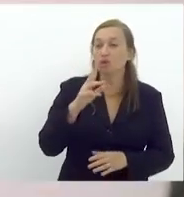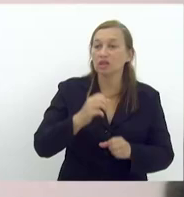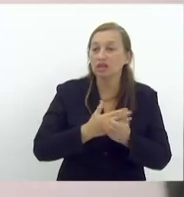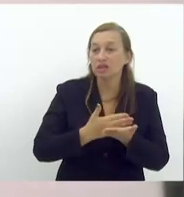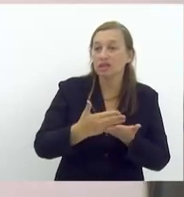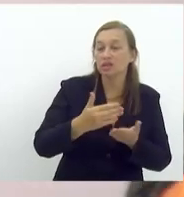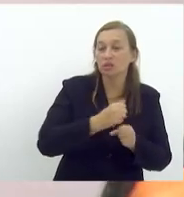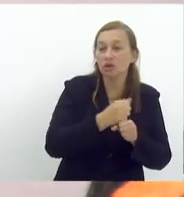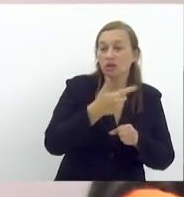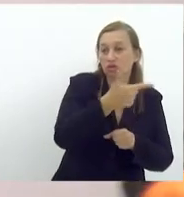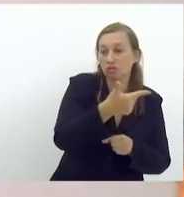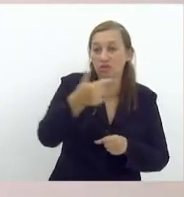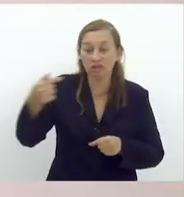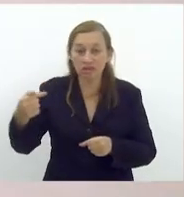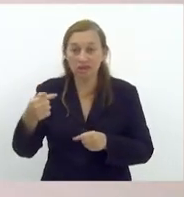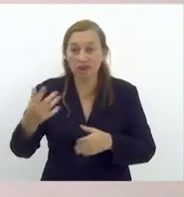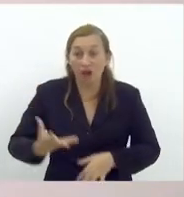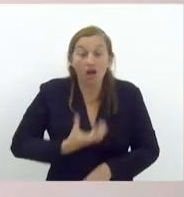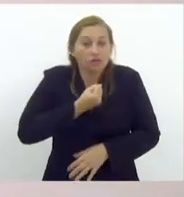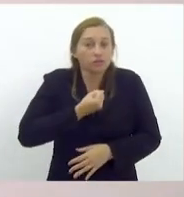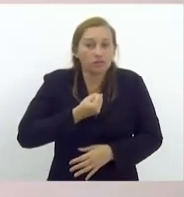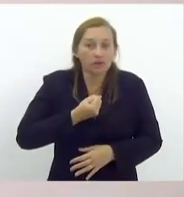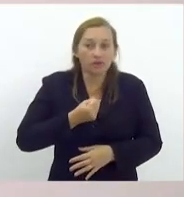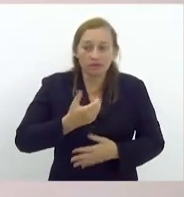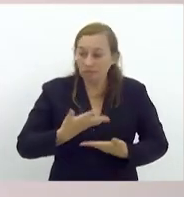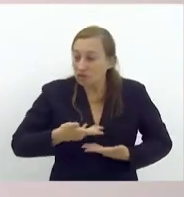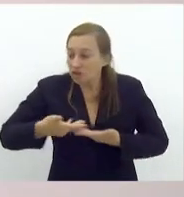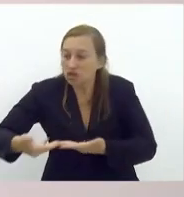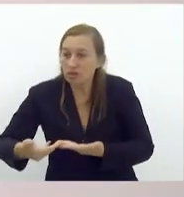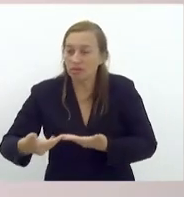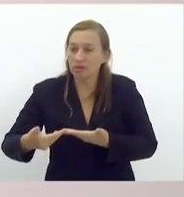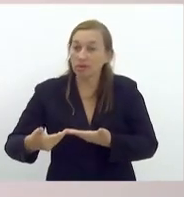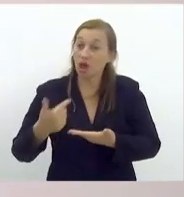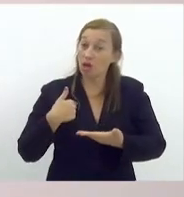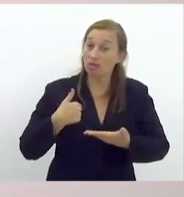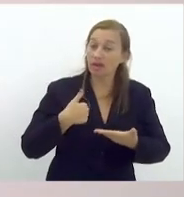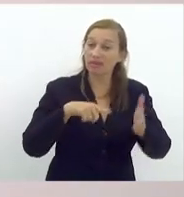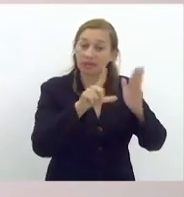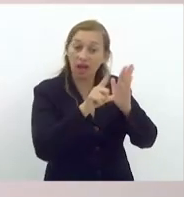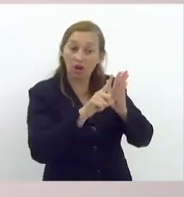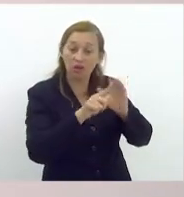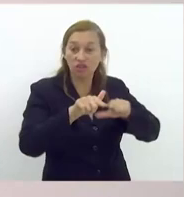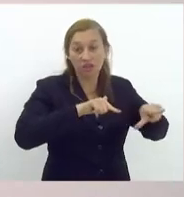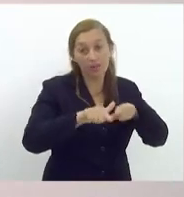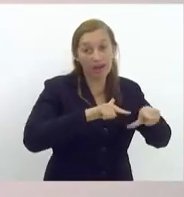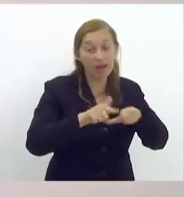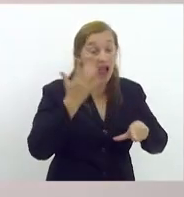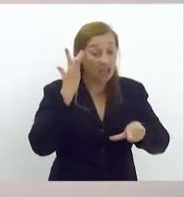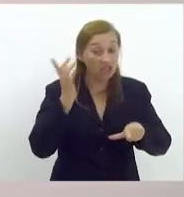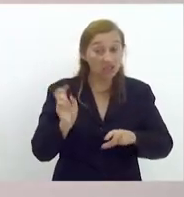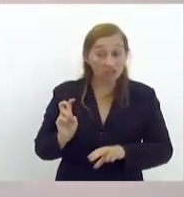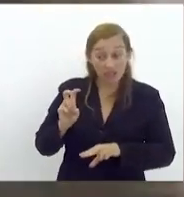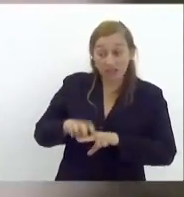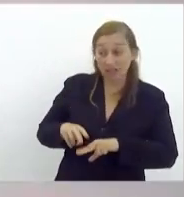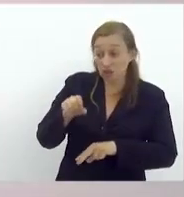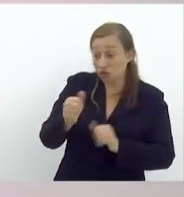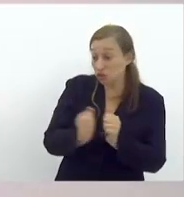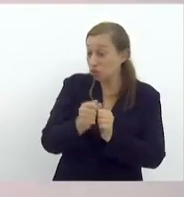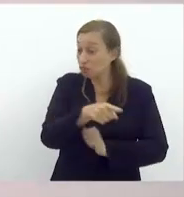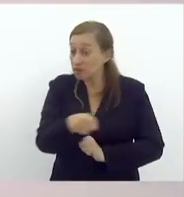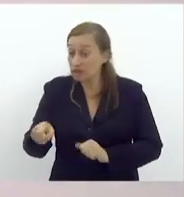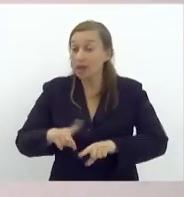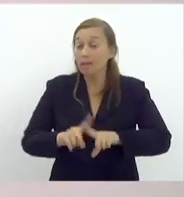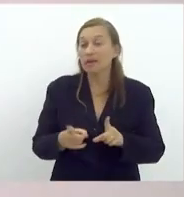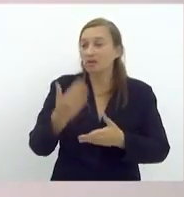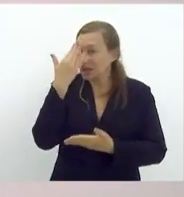2017 fui pega de surpresa para estar aqui hoje eu tava na loja trabalhando eu achei que eu ia estar aí sentada com vocês e